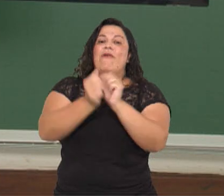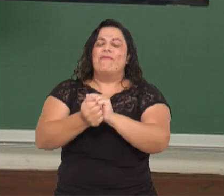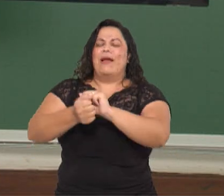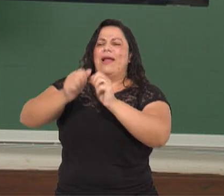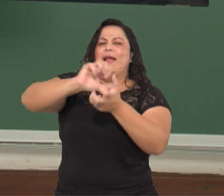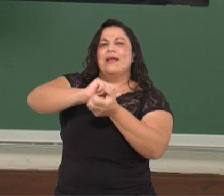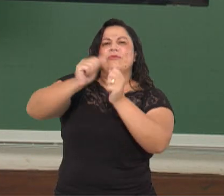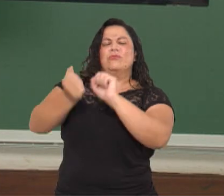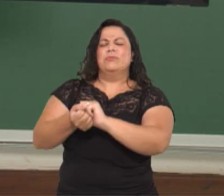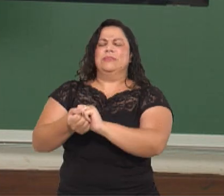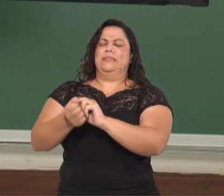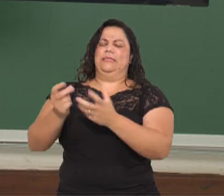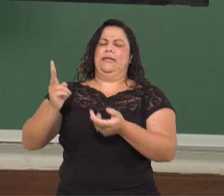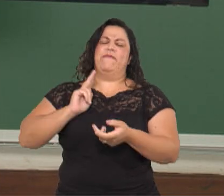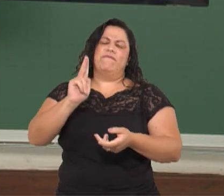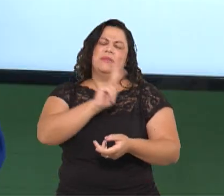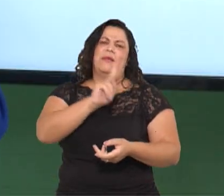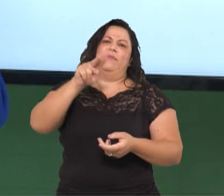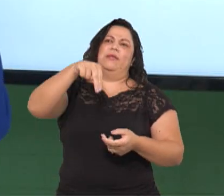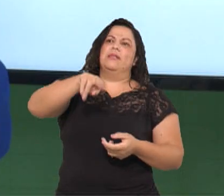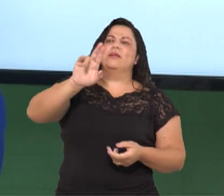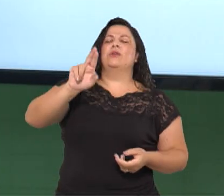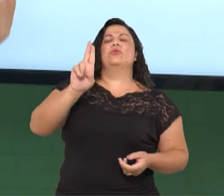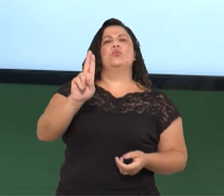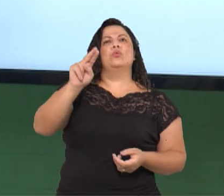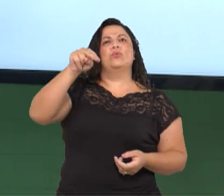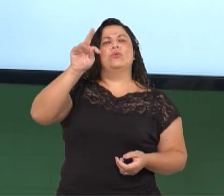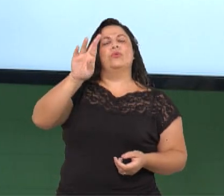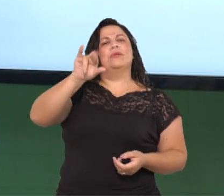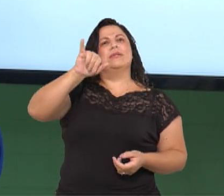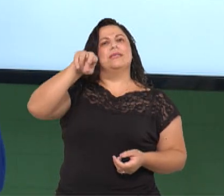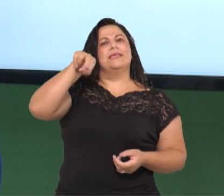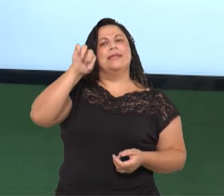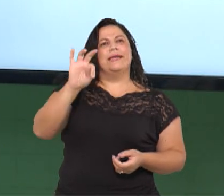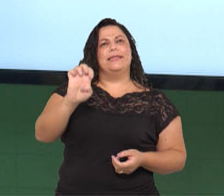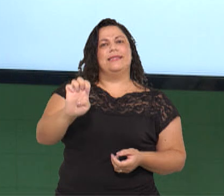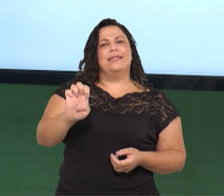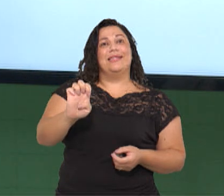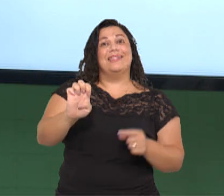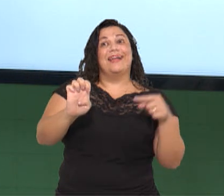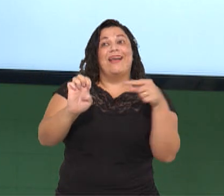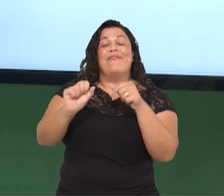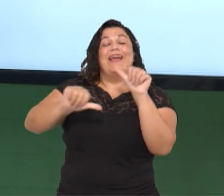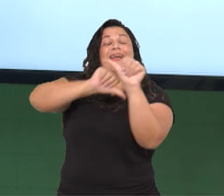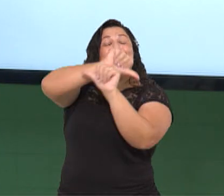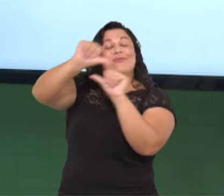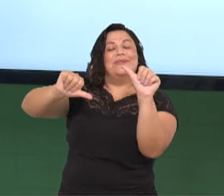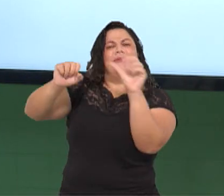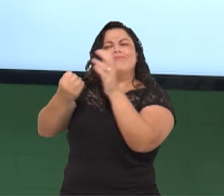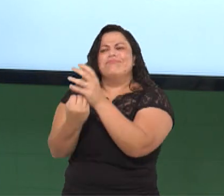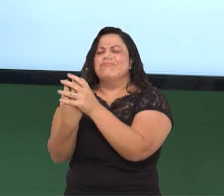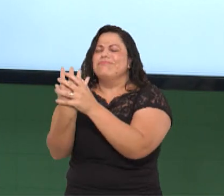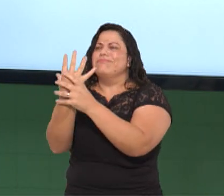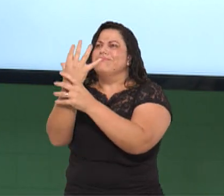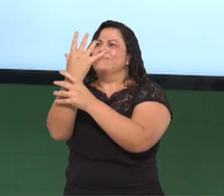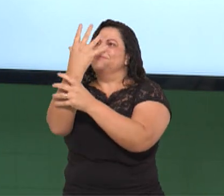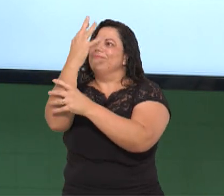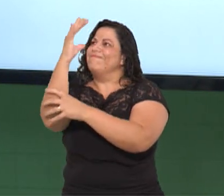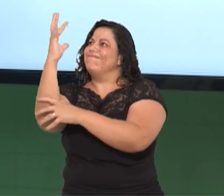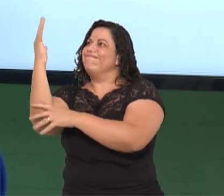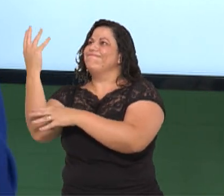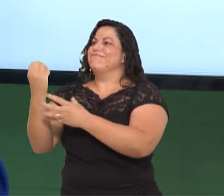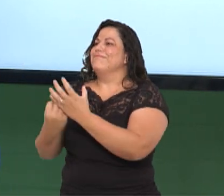esses nutrientes e ele volta a ficar com as suas características, com as suas propriedades para as plantas crescerem e se